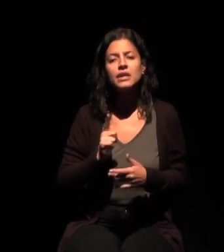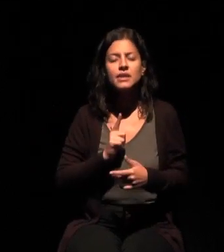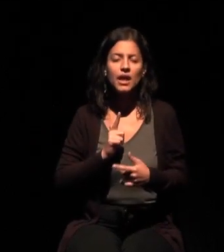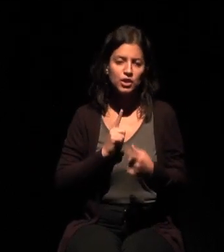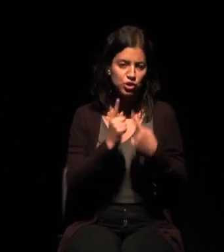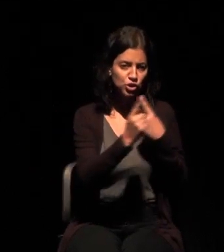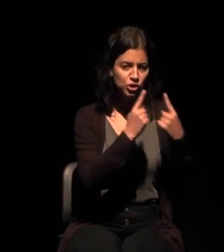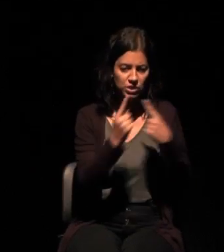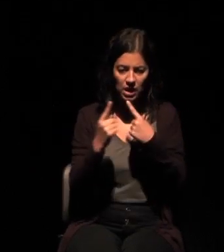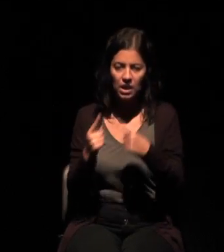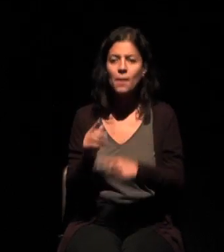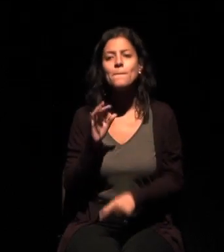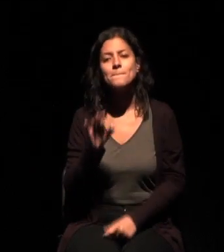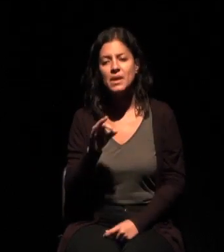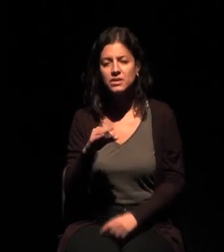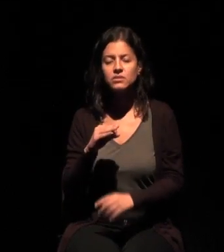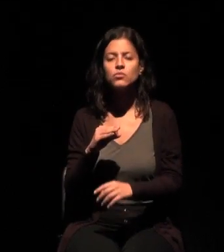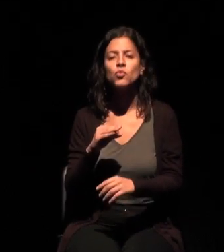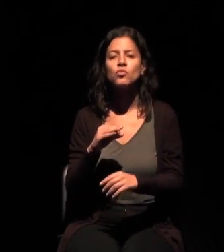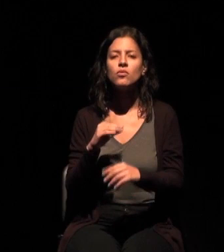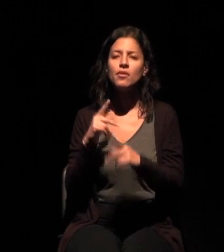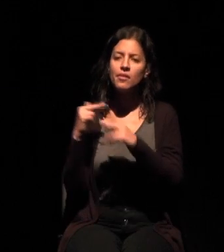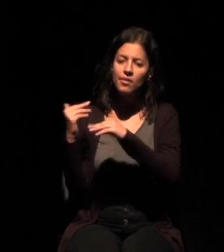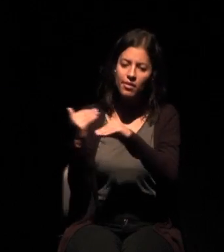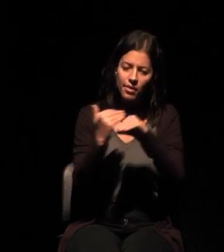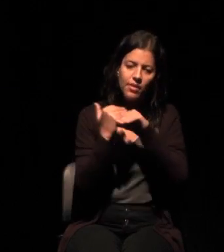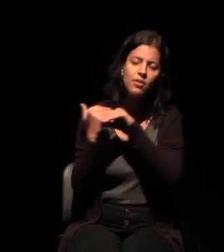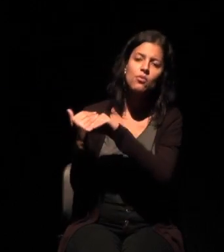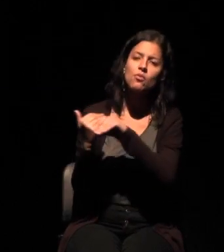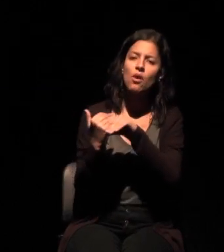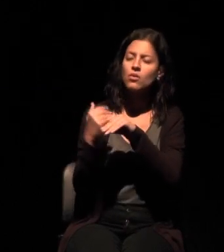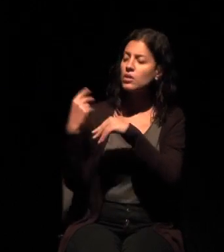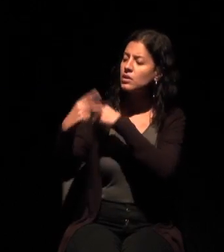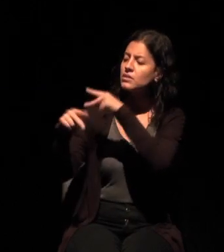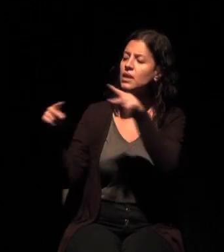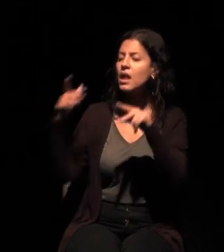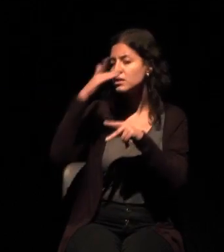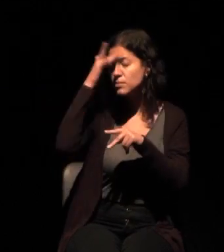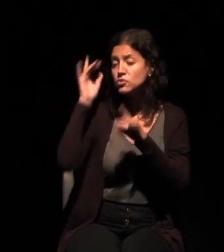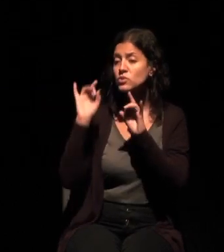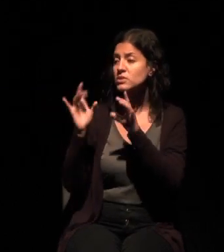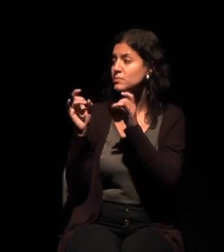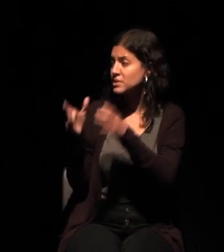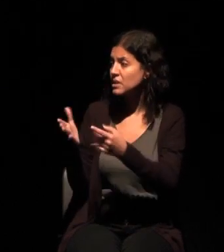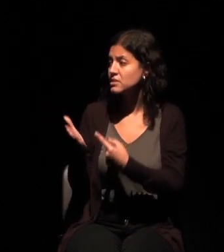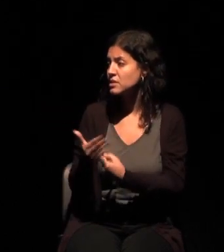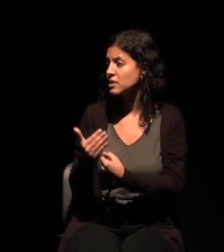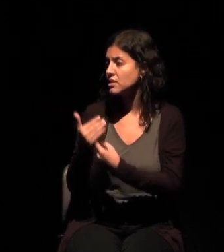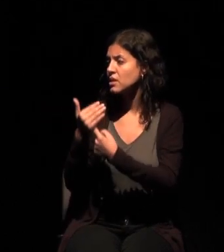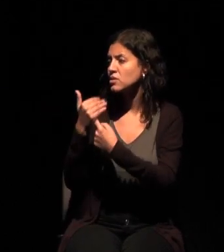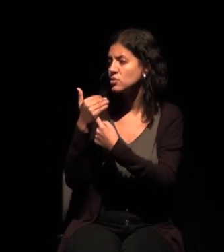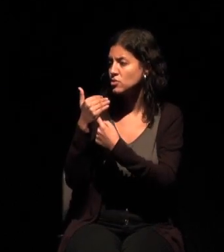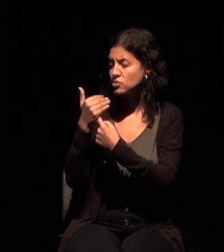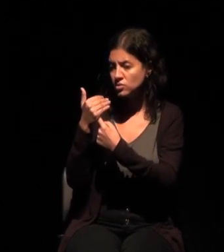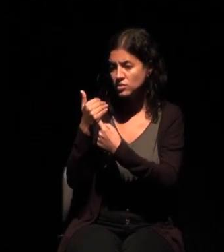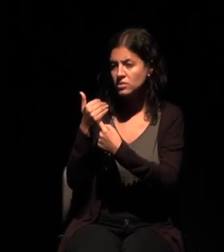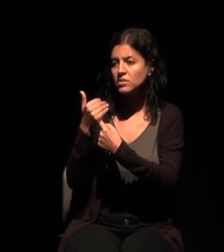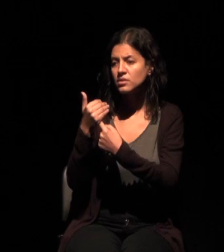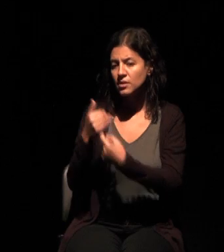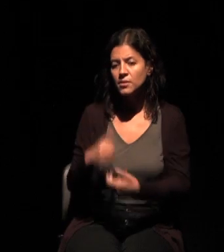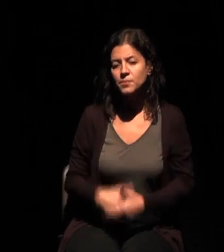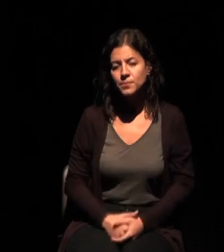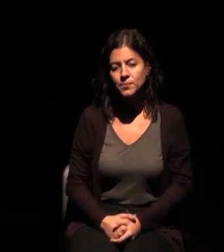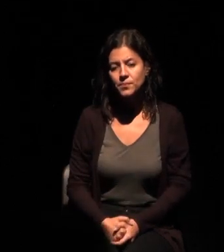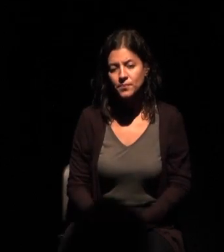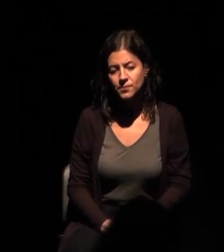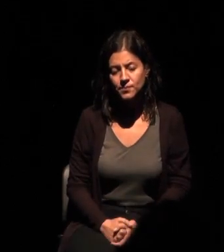mesmo nicho facto dos especialistas da tecnologia tanto que estamos a tentar quebrar e muito bem